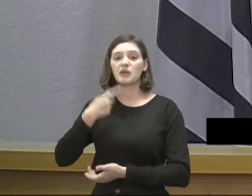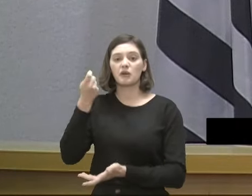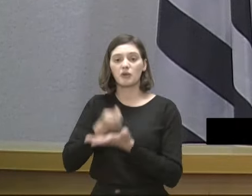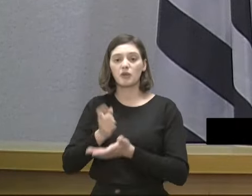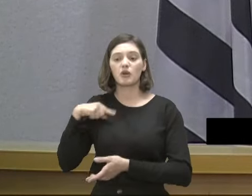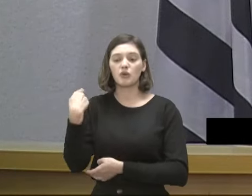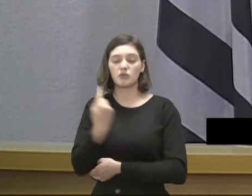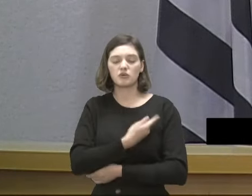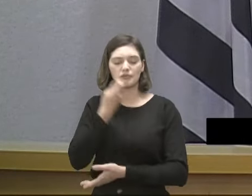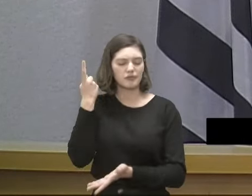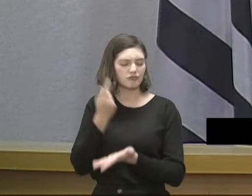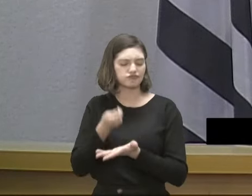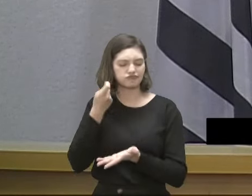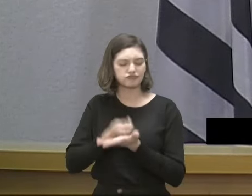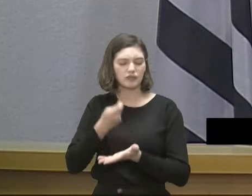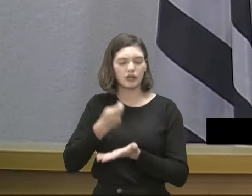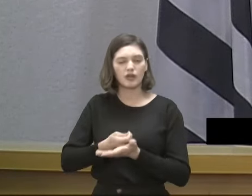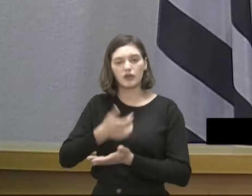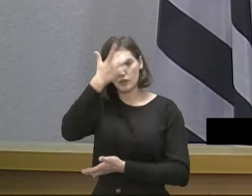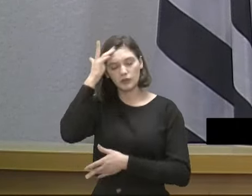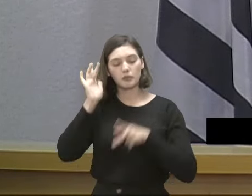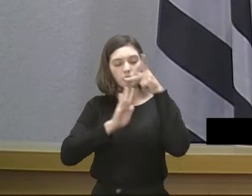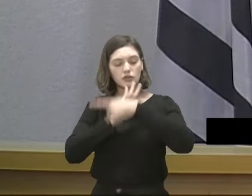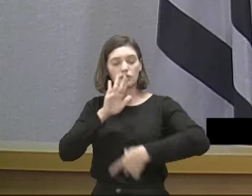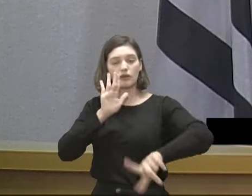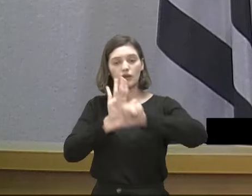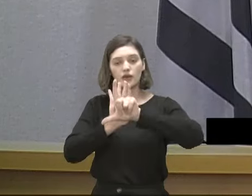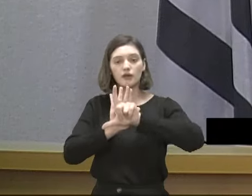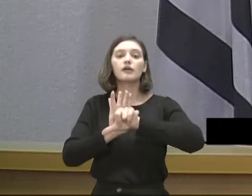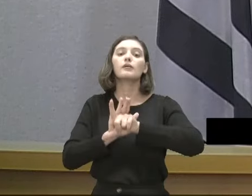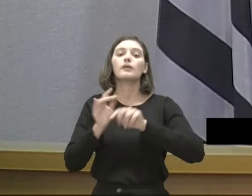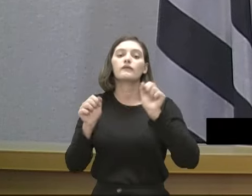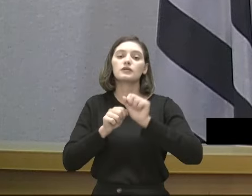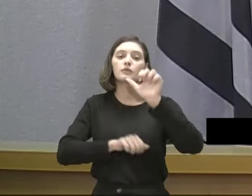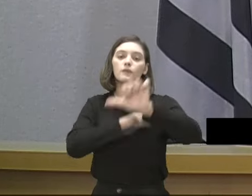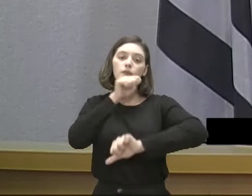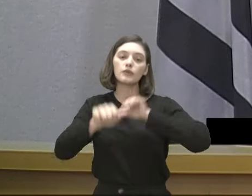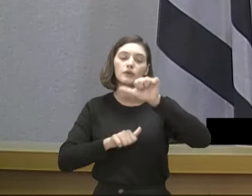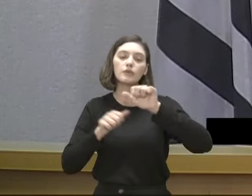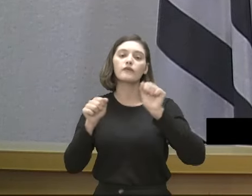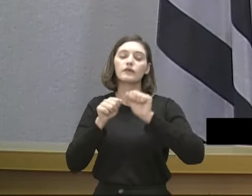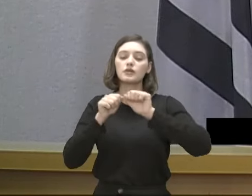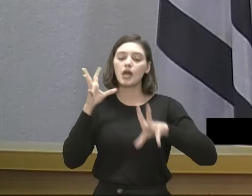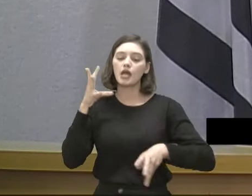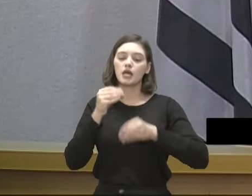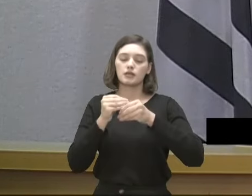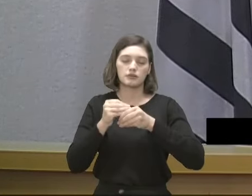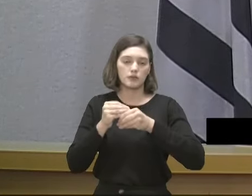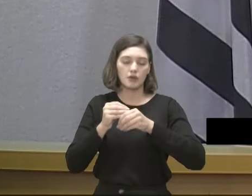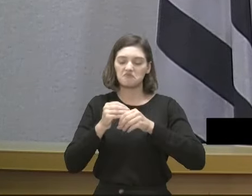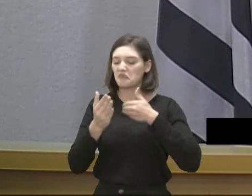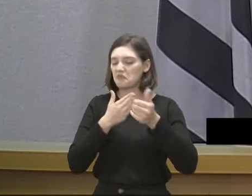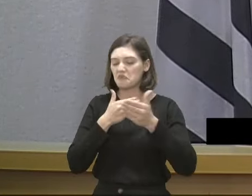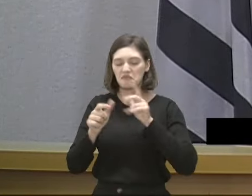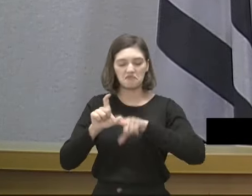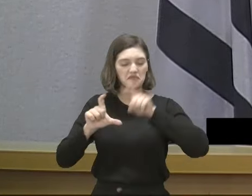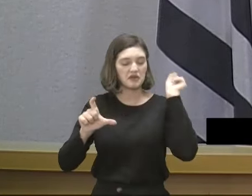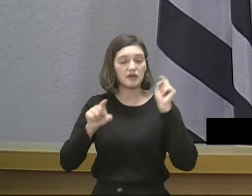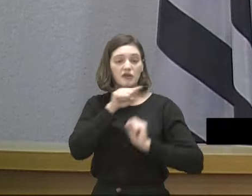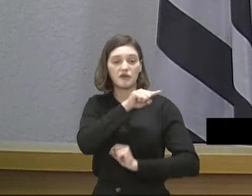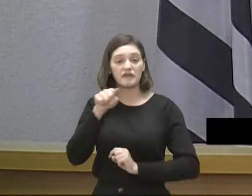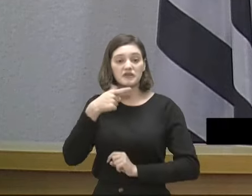como nós somos cobrados quando vem um projeto de lei para esta casa aqui, seja para fazer alteração, seja para fazer acréscimo, seja o que for.